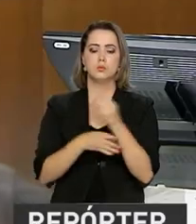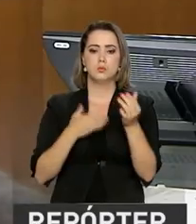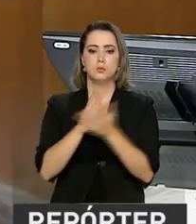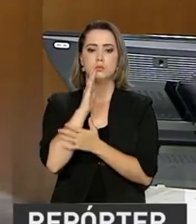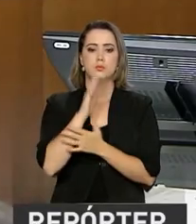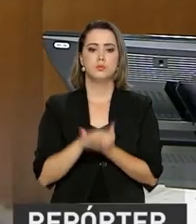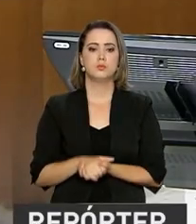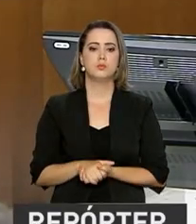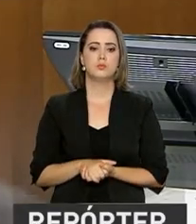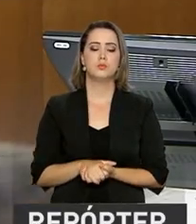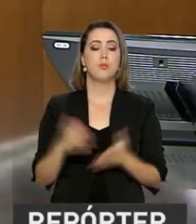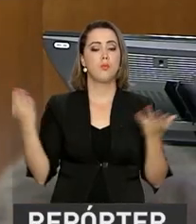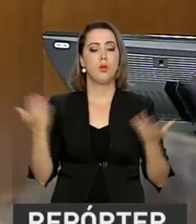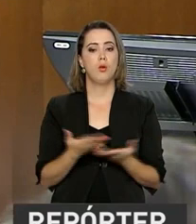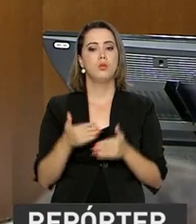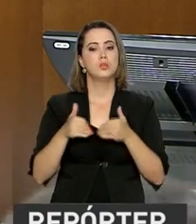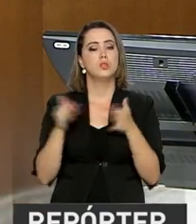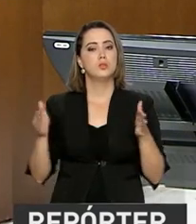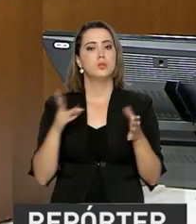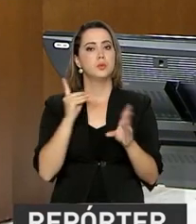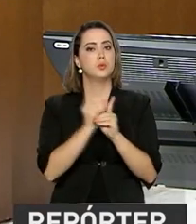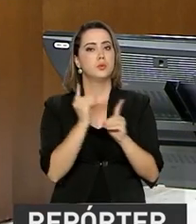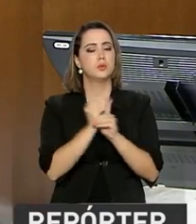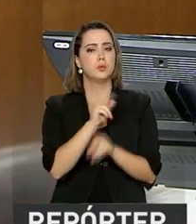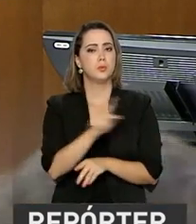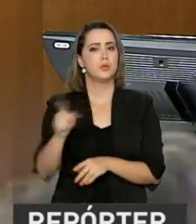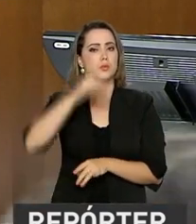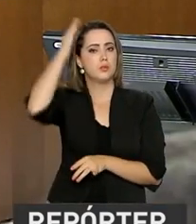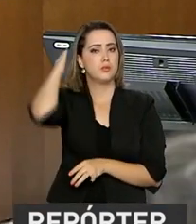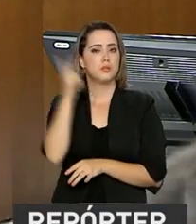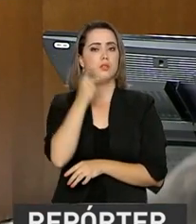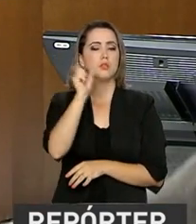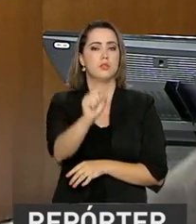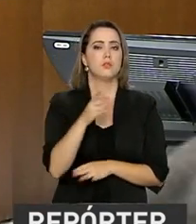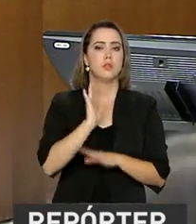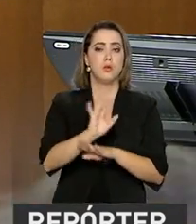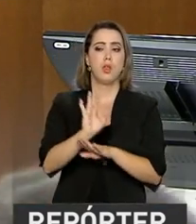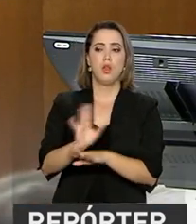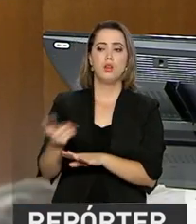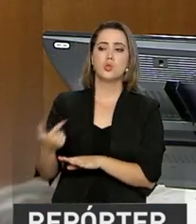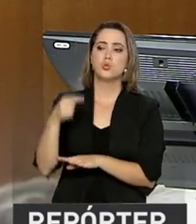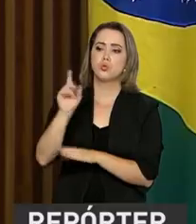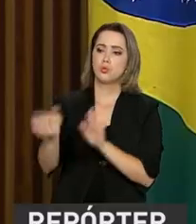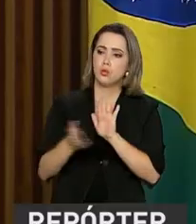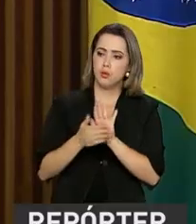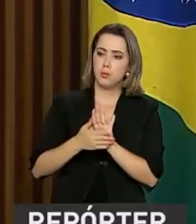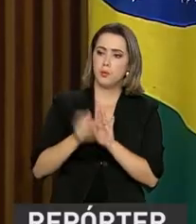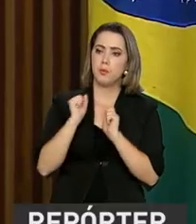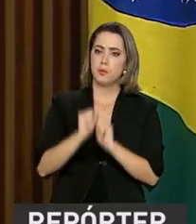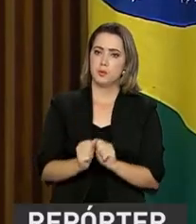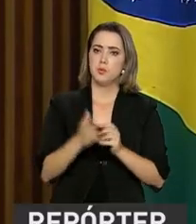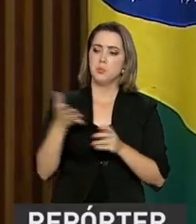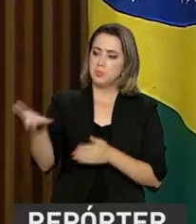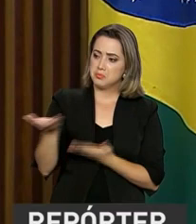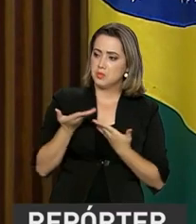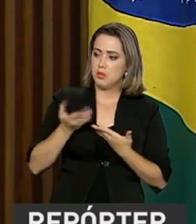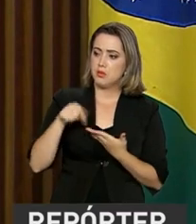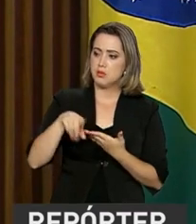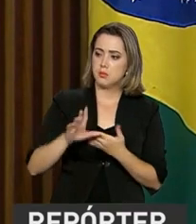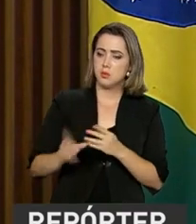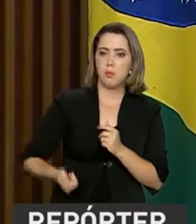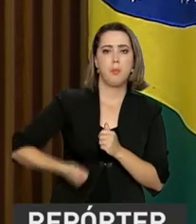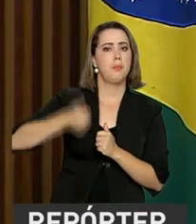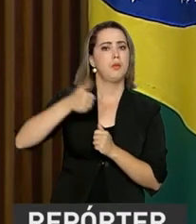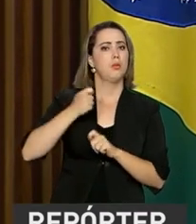aprovação na abertura do encontro o presidente Michel Temer disse que contribuições a proposta podem ser acolhidas para